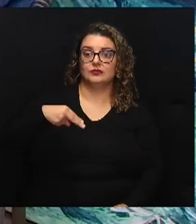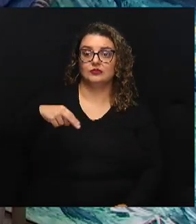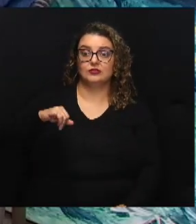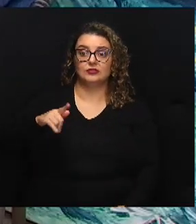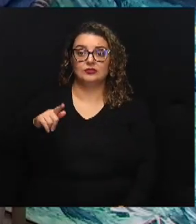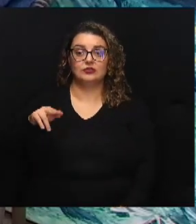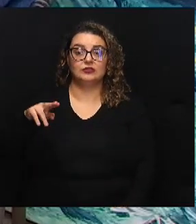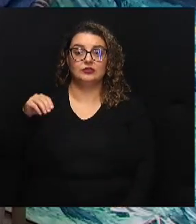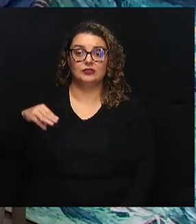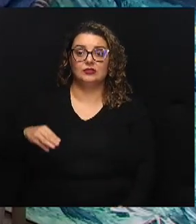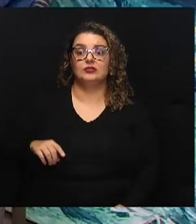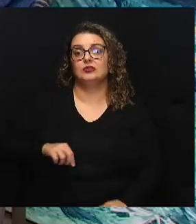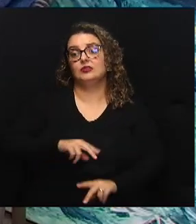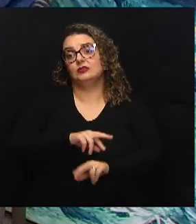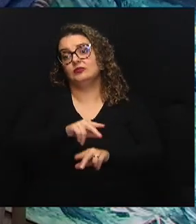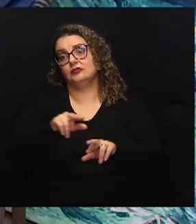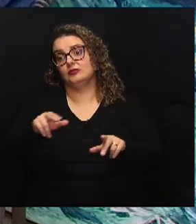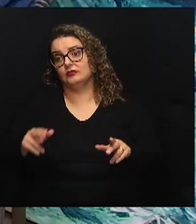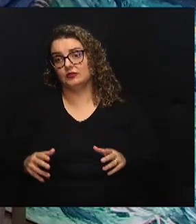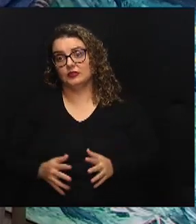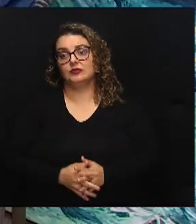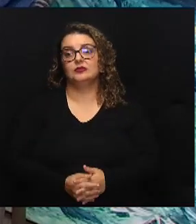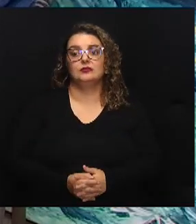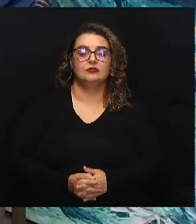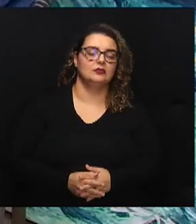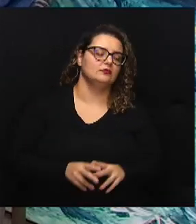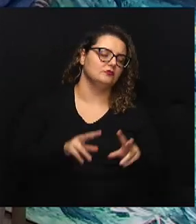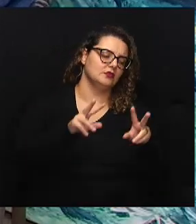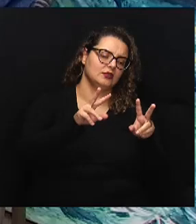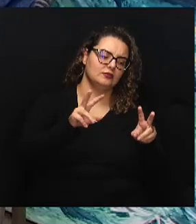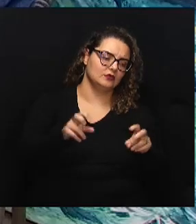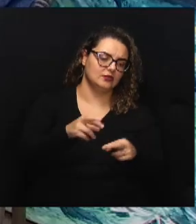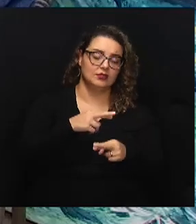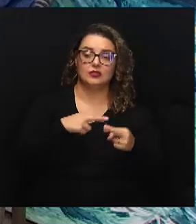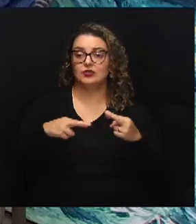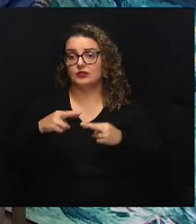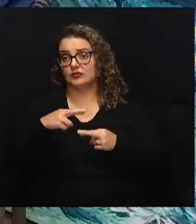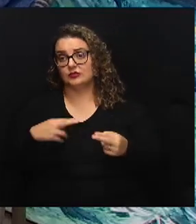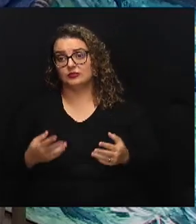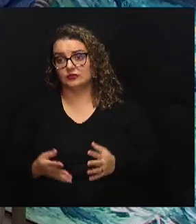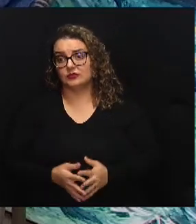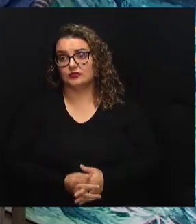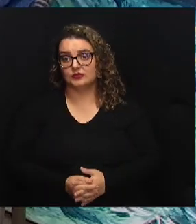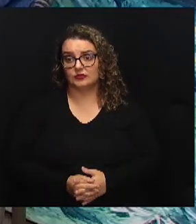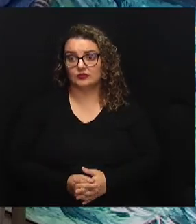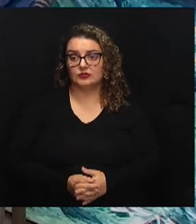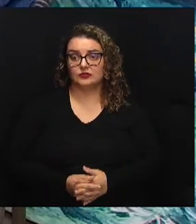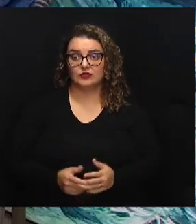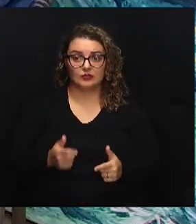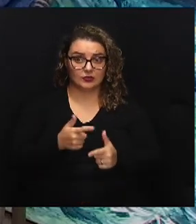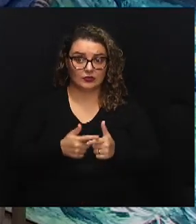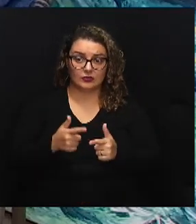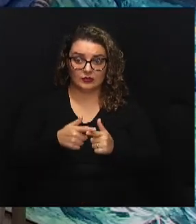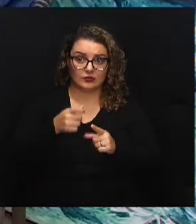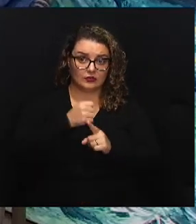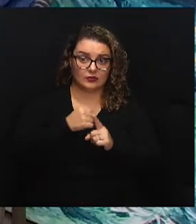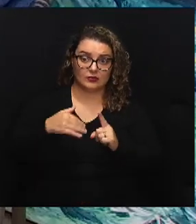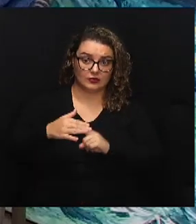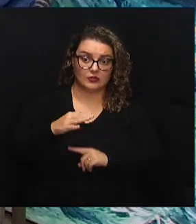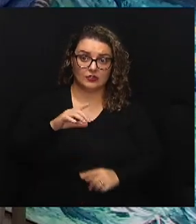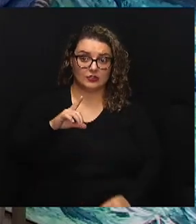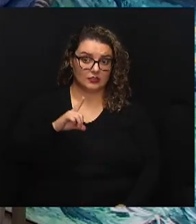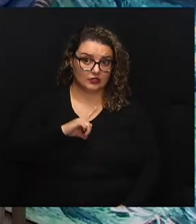Filhos de Ninguém, pintei muitos temas ligados ao problema social da existência, o